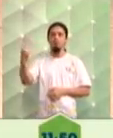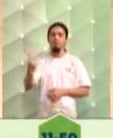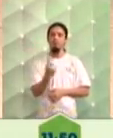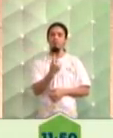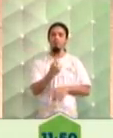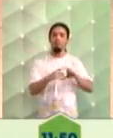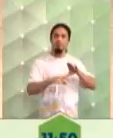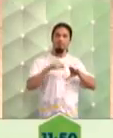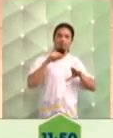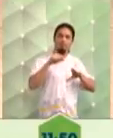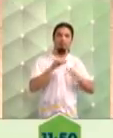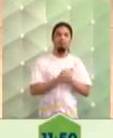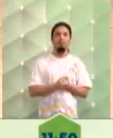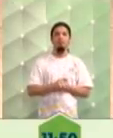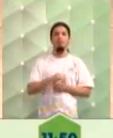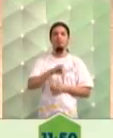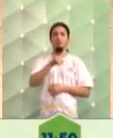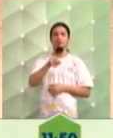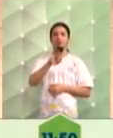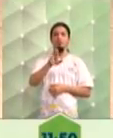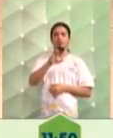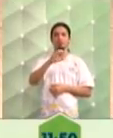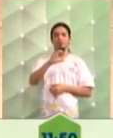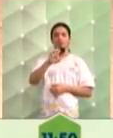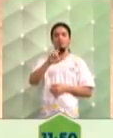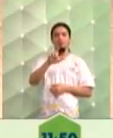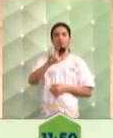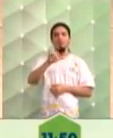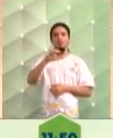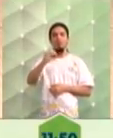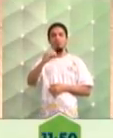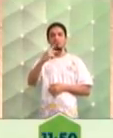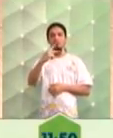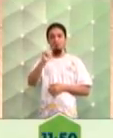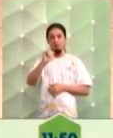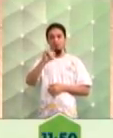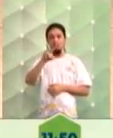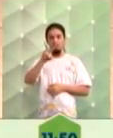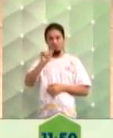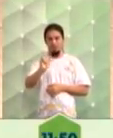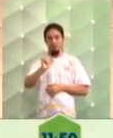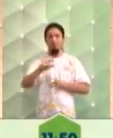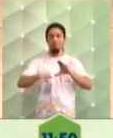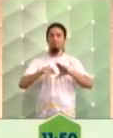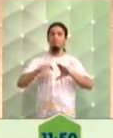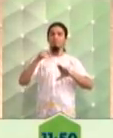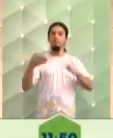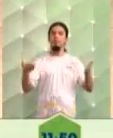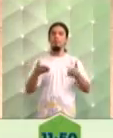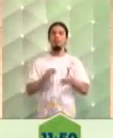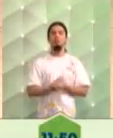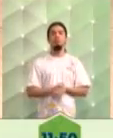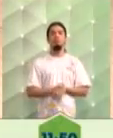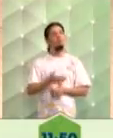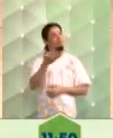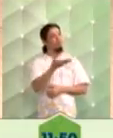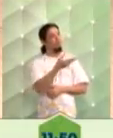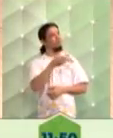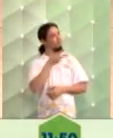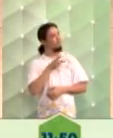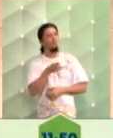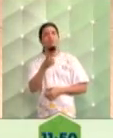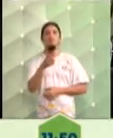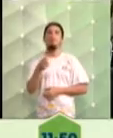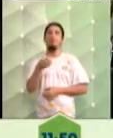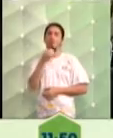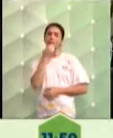Paiva. Juscelio Paiva, vem aqui, meu filho. Pode vir, por favor. Juscelio sempre fazendo as belas reportagens. É, sempre fazendo reportagens aí o